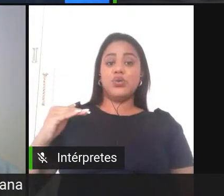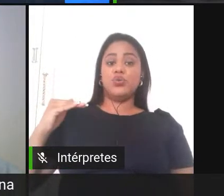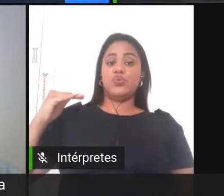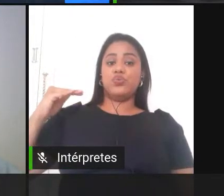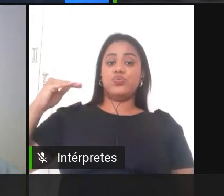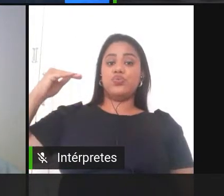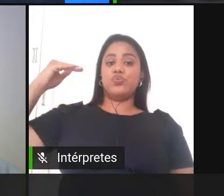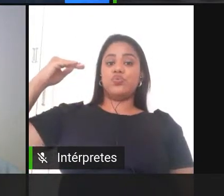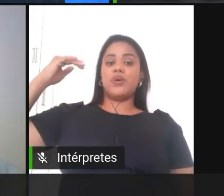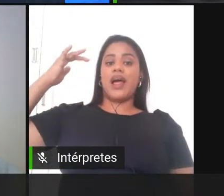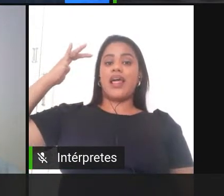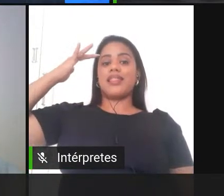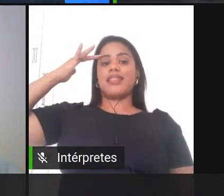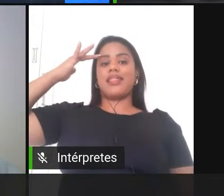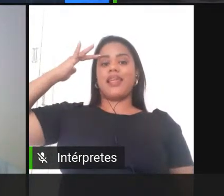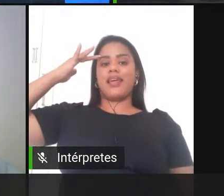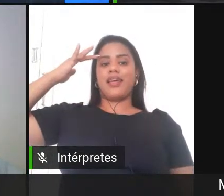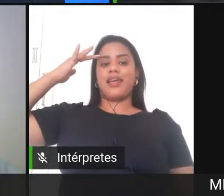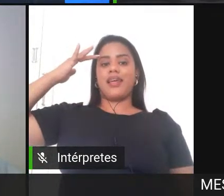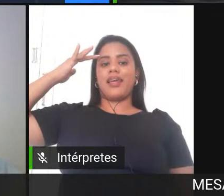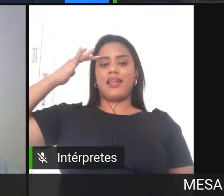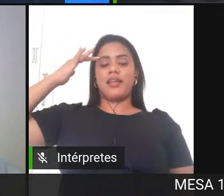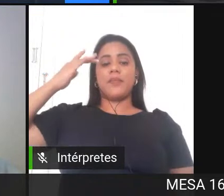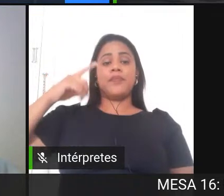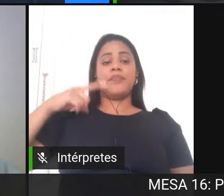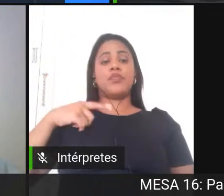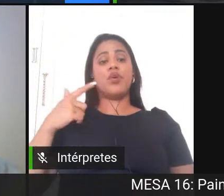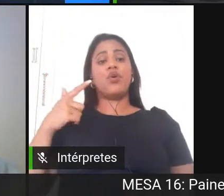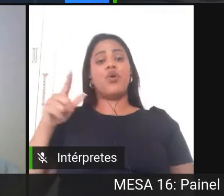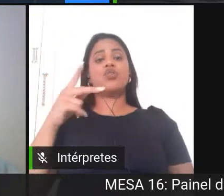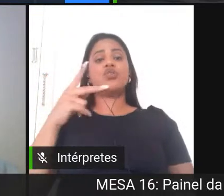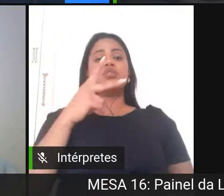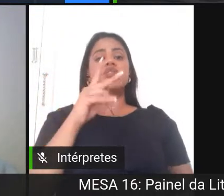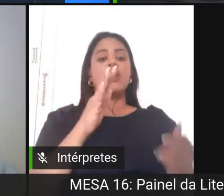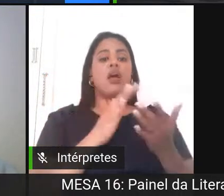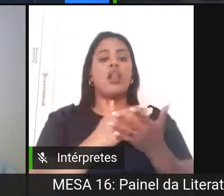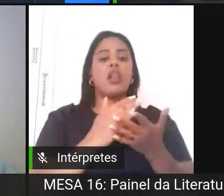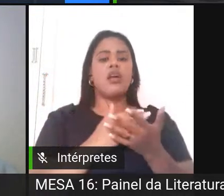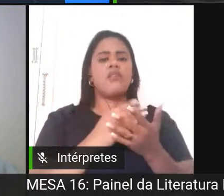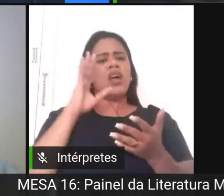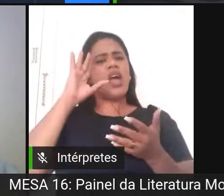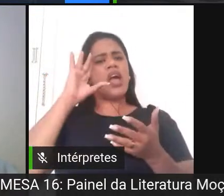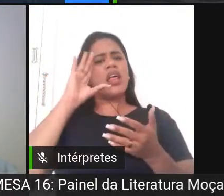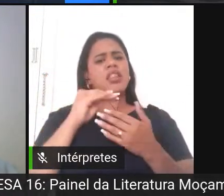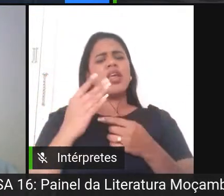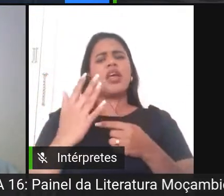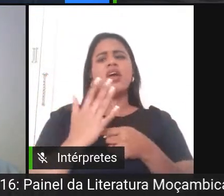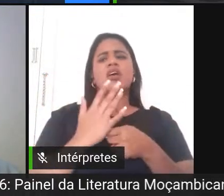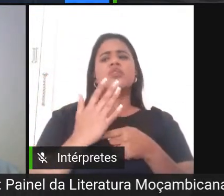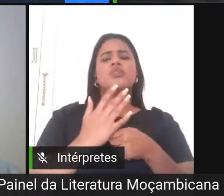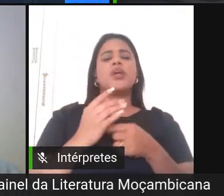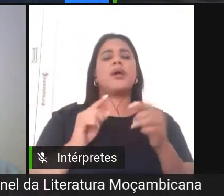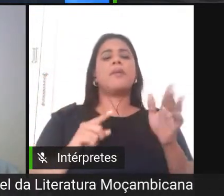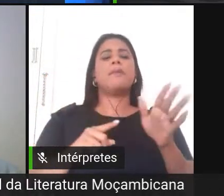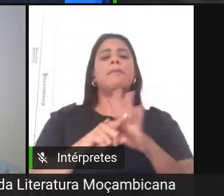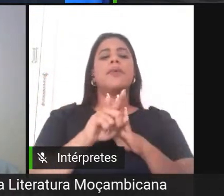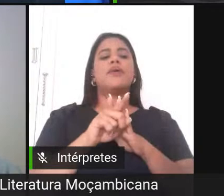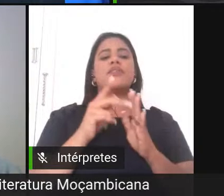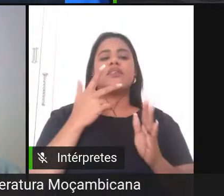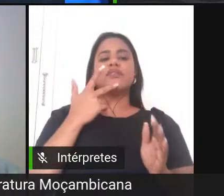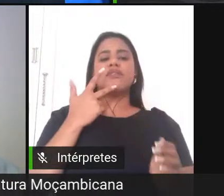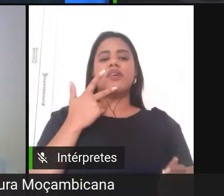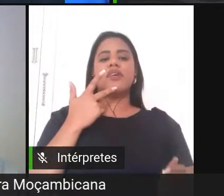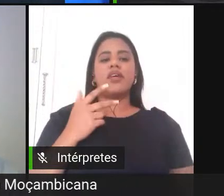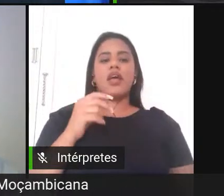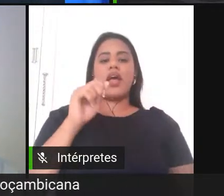um outro livro seu que nos ajuda a compreender a pergunta feita por José Weldon, é Apocalipse dos Predadores. Na minha opinião,